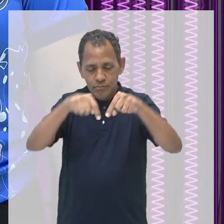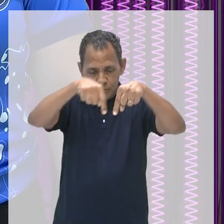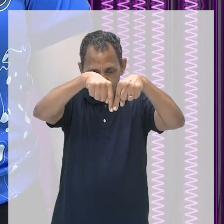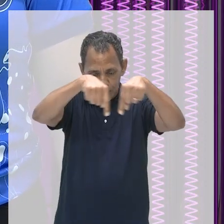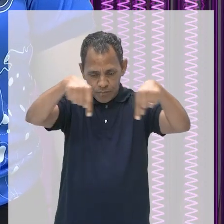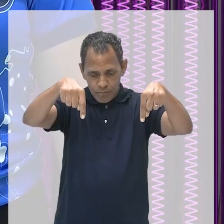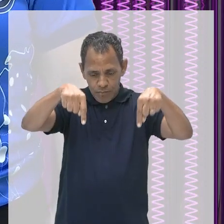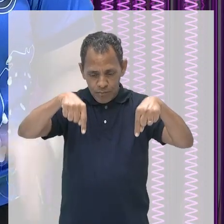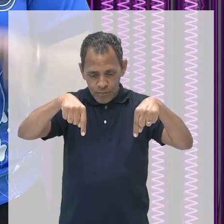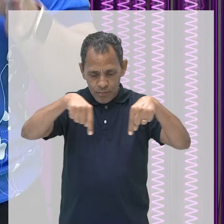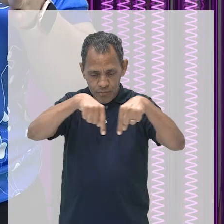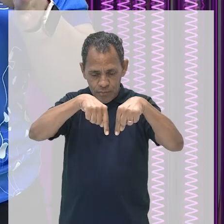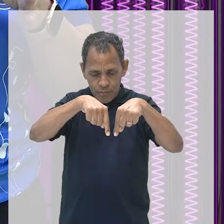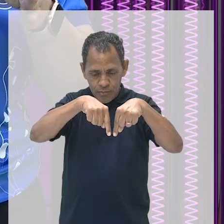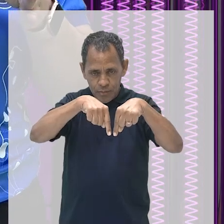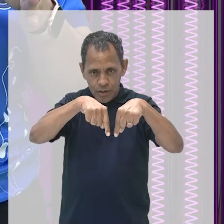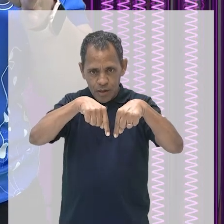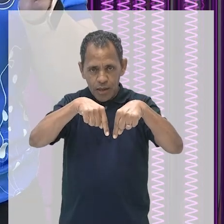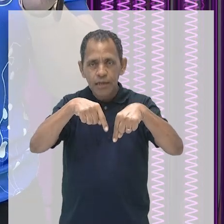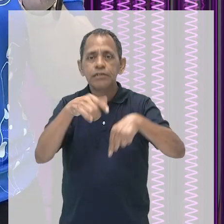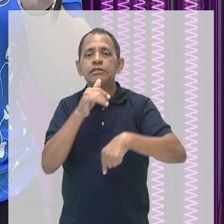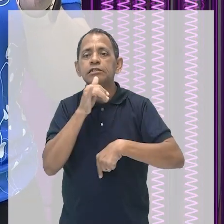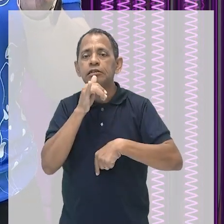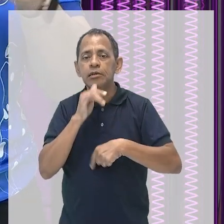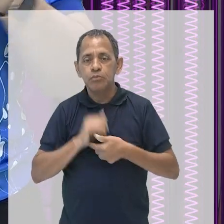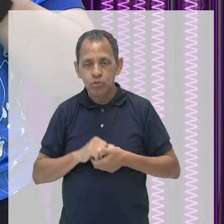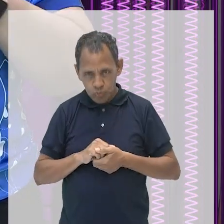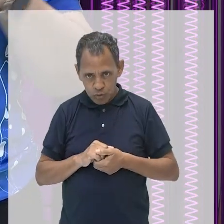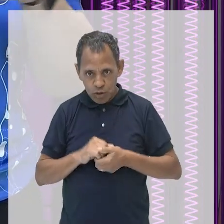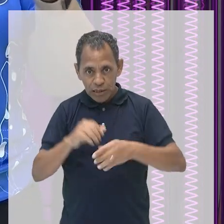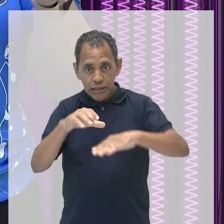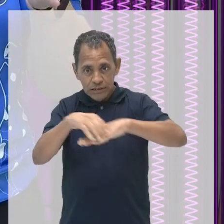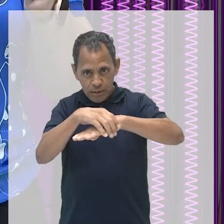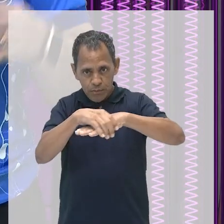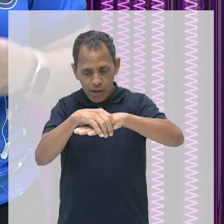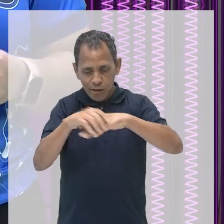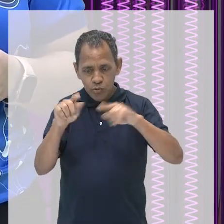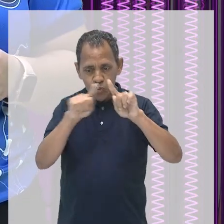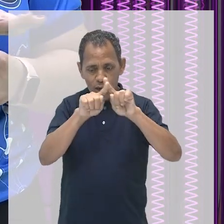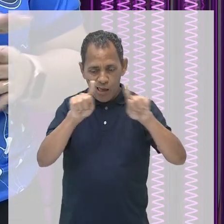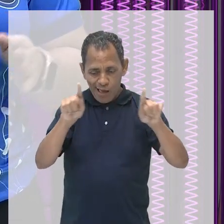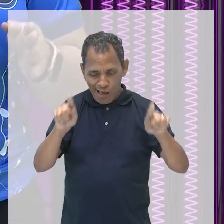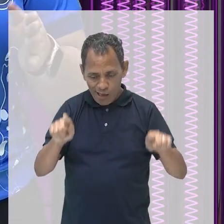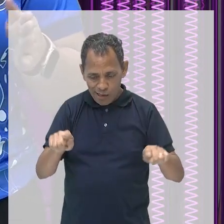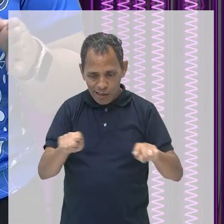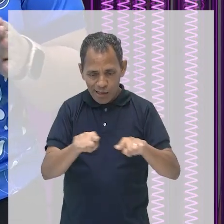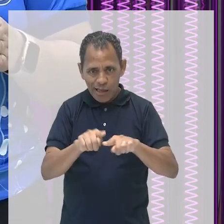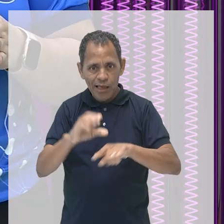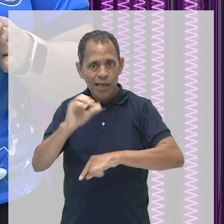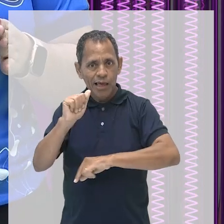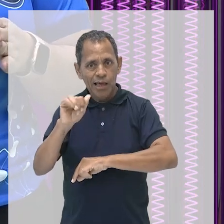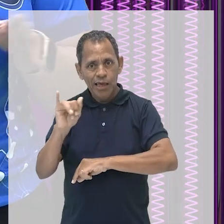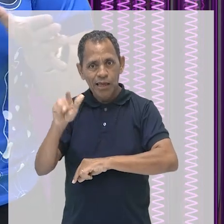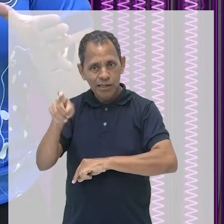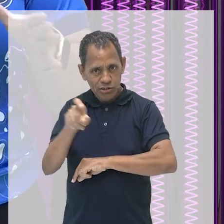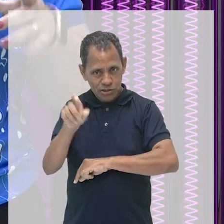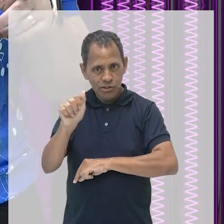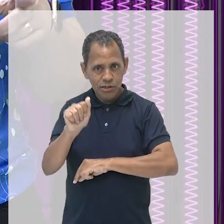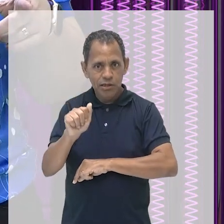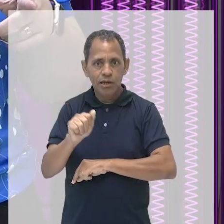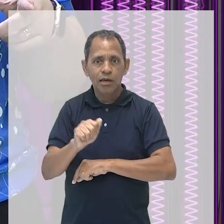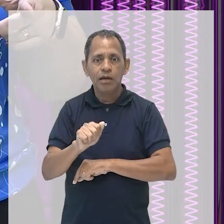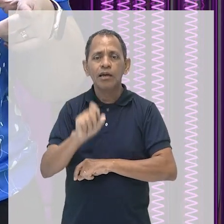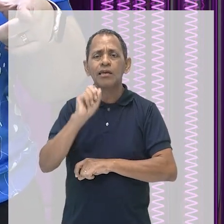gente pensar assim numa caixa de sapato, pense aí numa caixa de sapato. A gente tem aí o chão da caixa de sapato, é